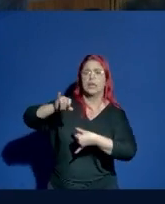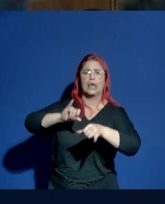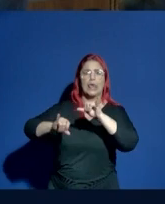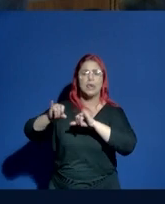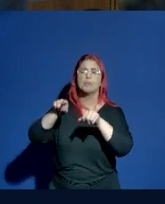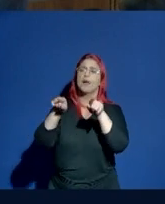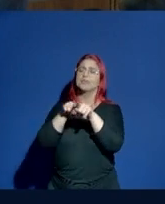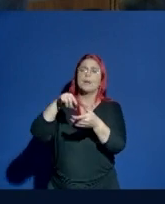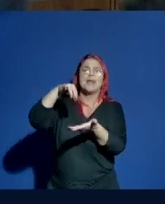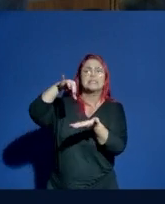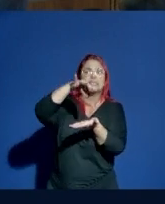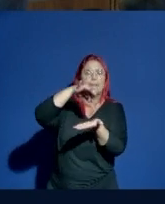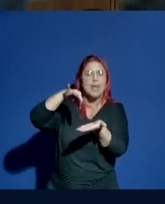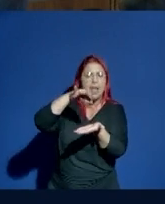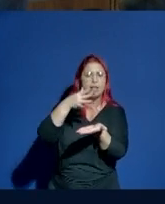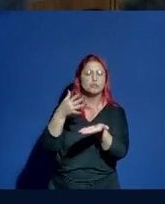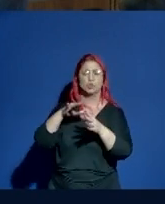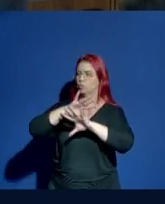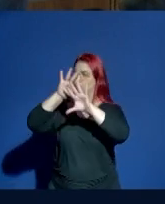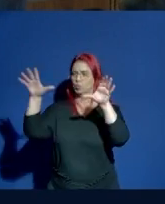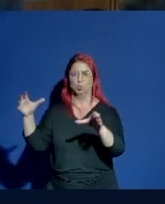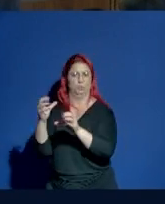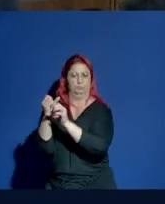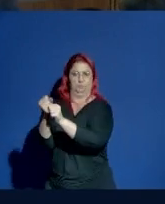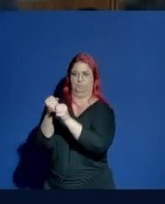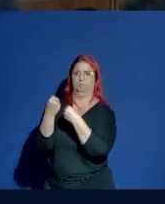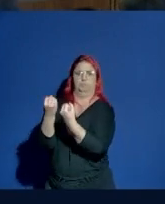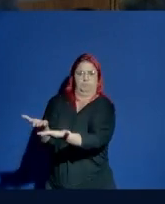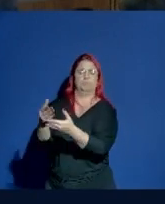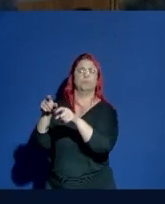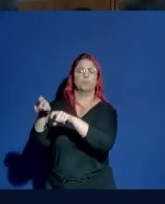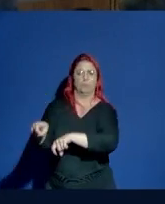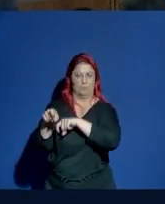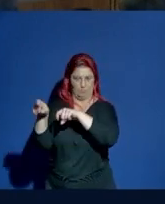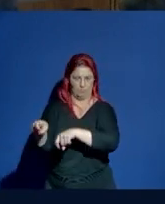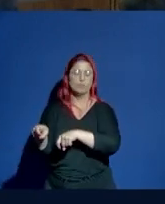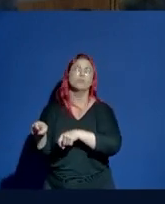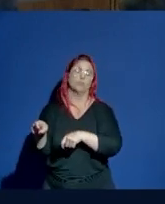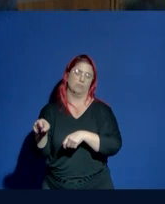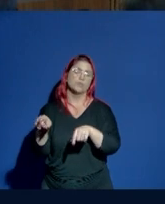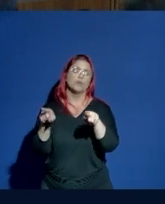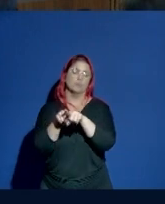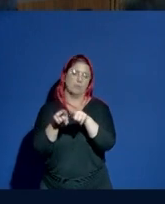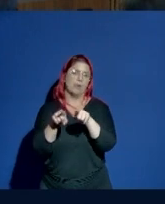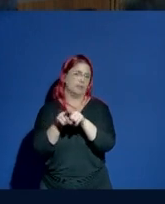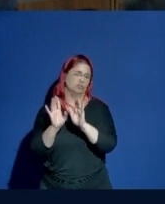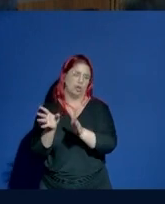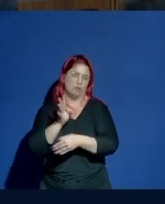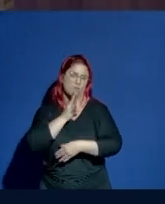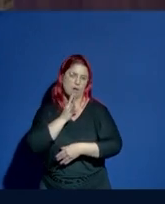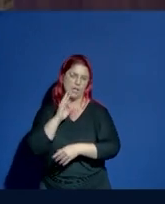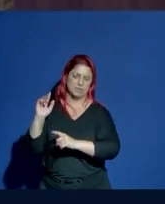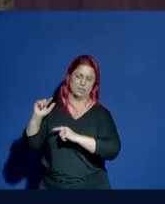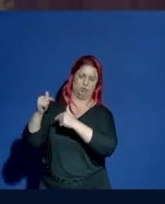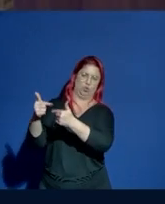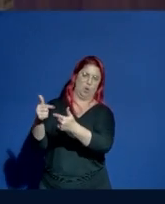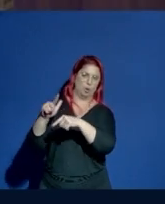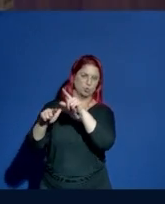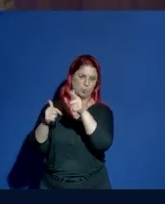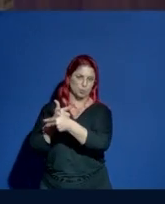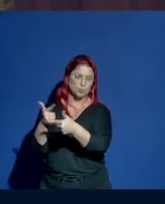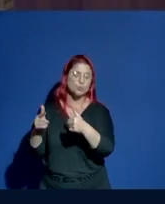por sementes também, invariavelmente pela parte da indústria química de defensivos que a gente conhece, né? Acho que a